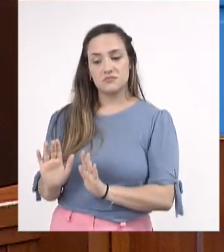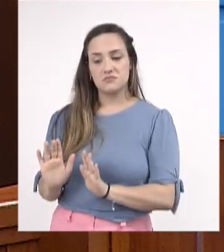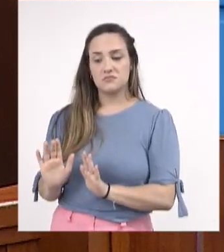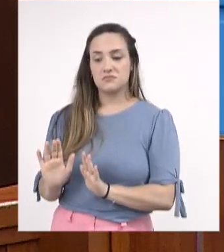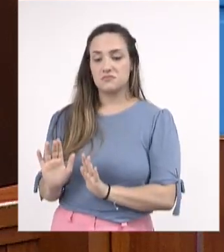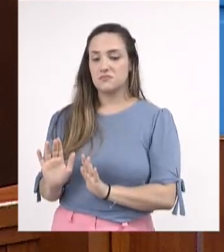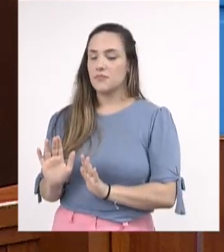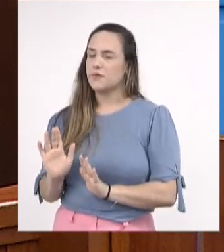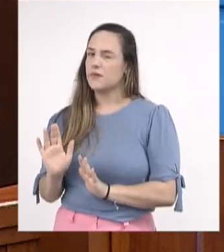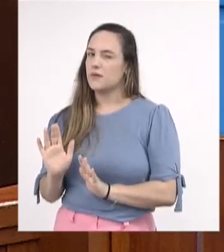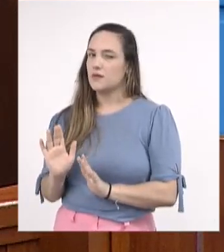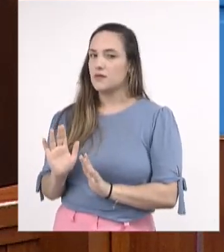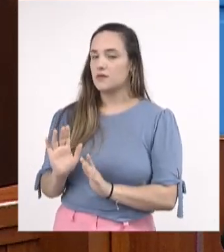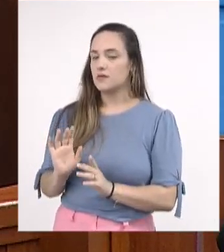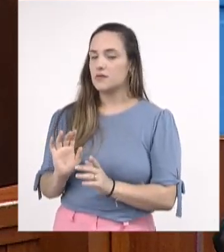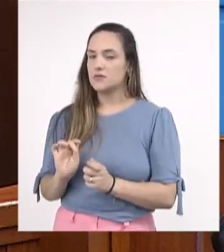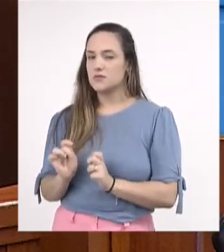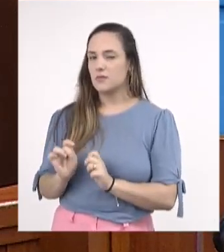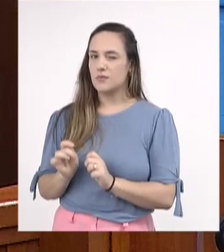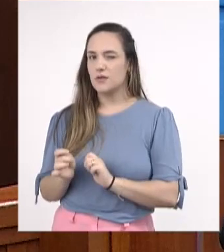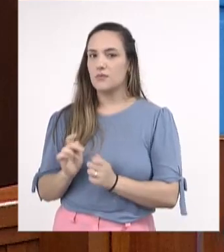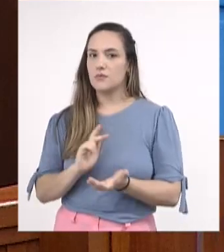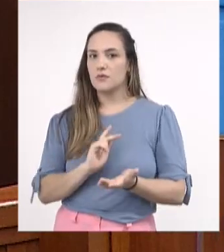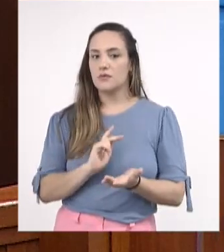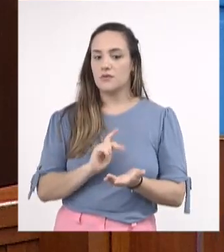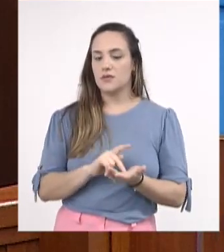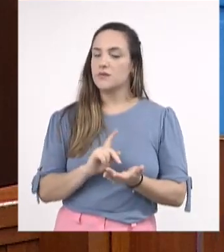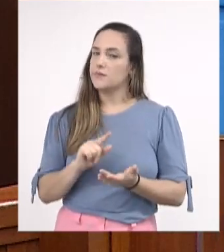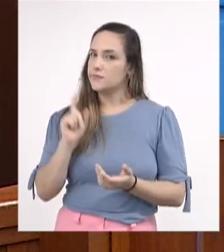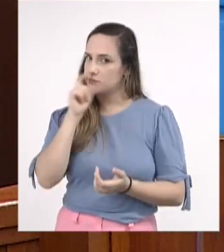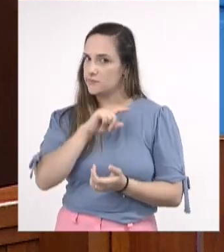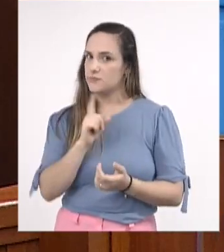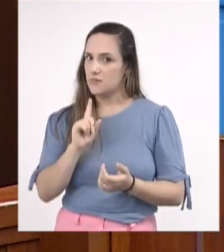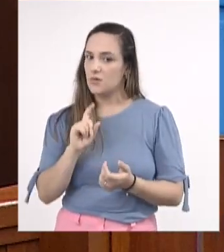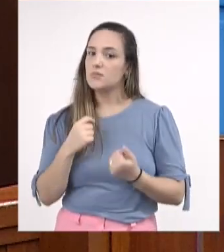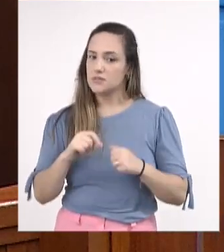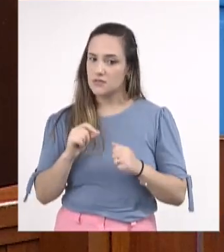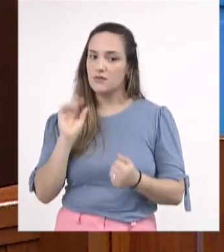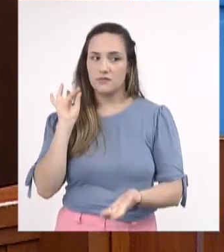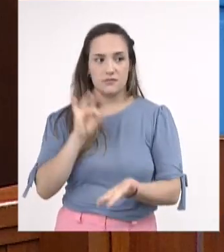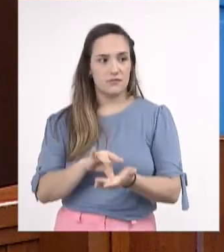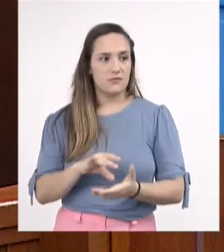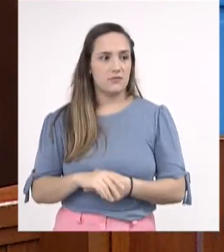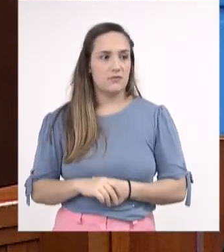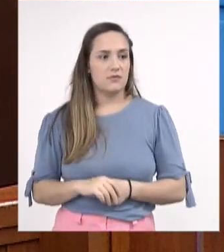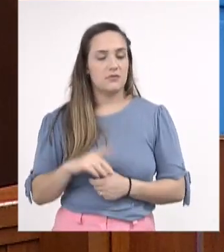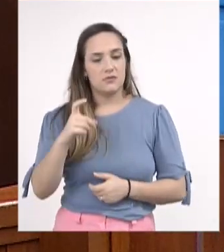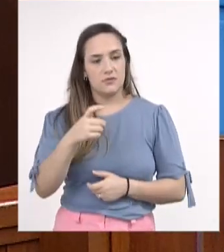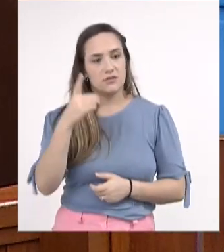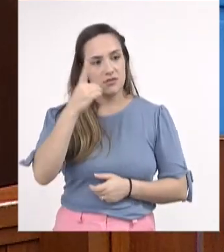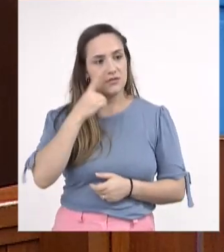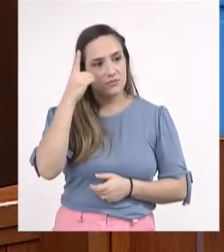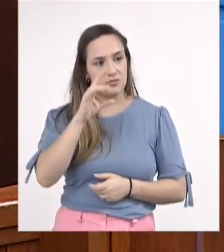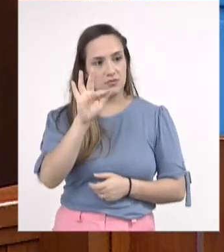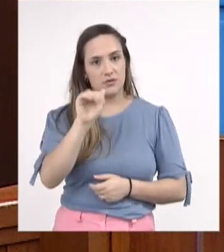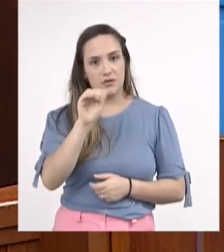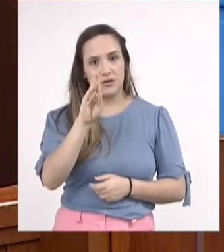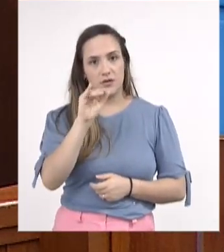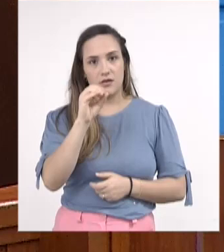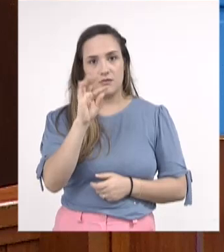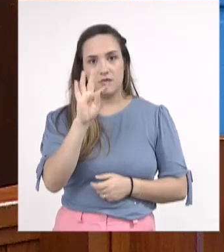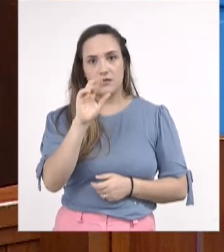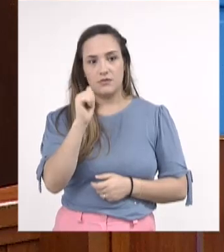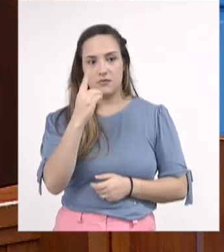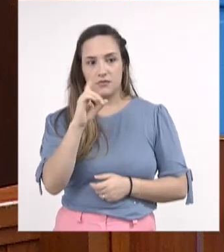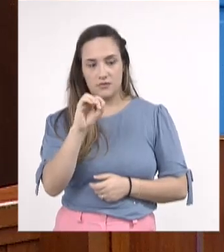falar algumas verdades aqui o ex-deputado Fábio trade comentou em suas redes